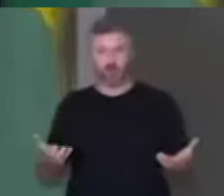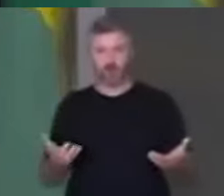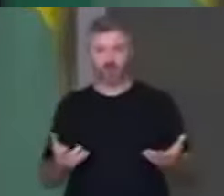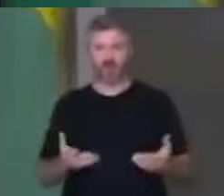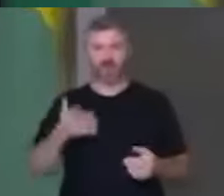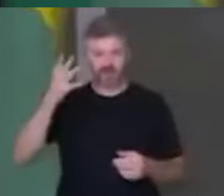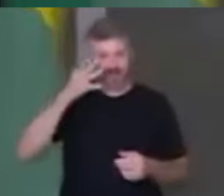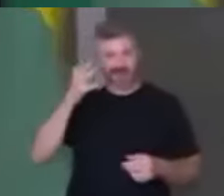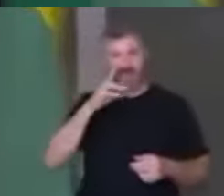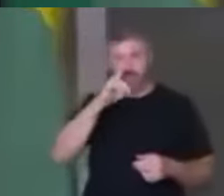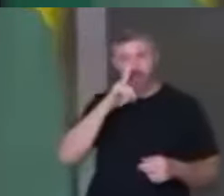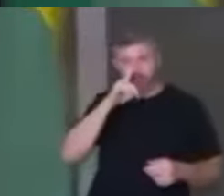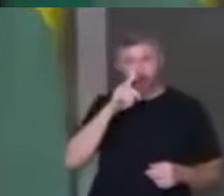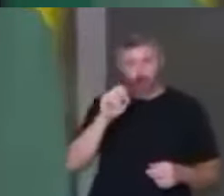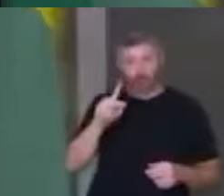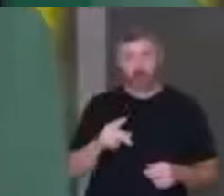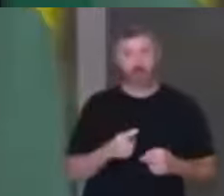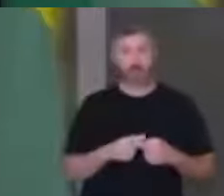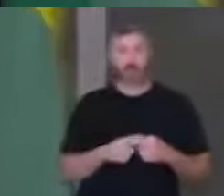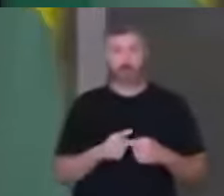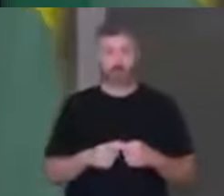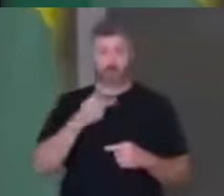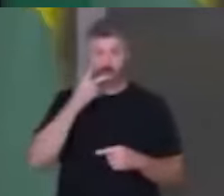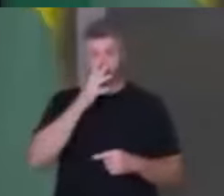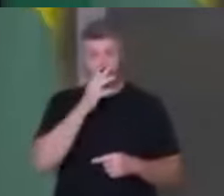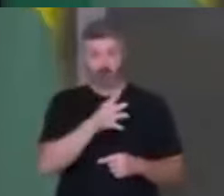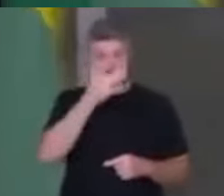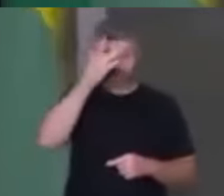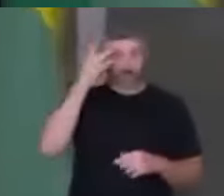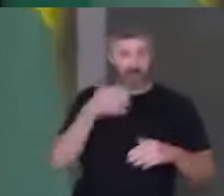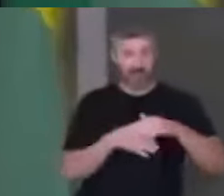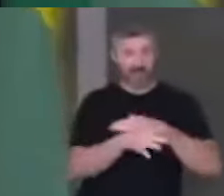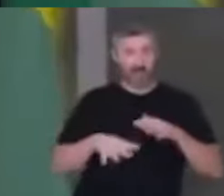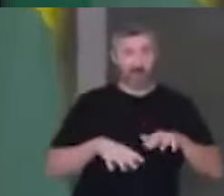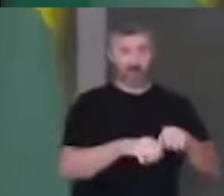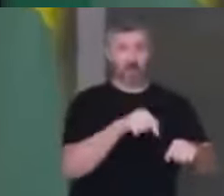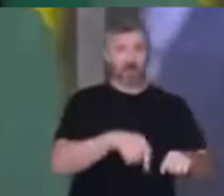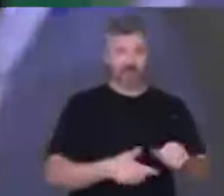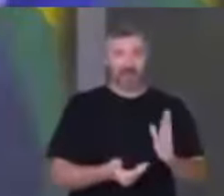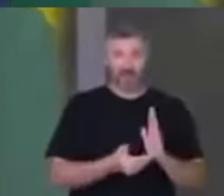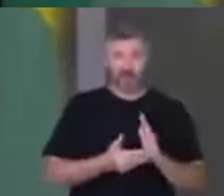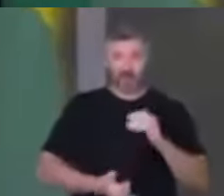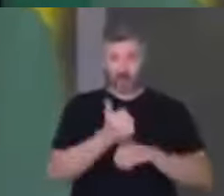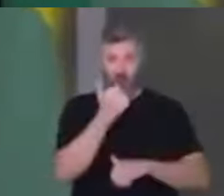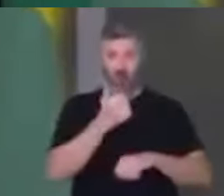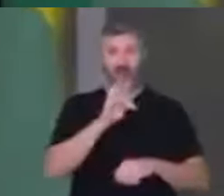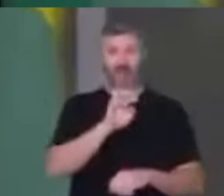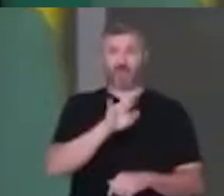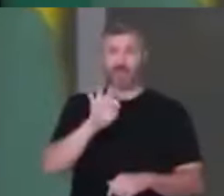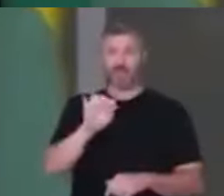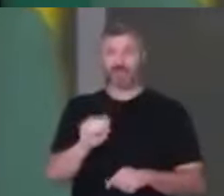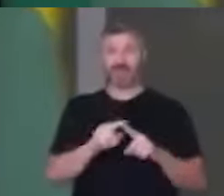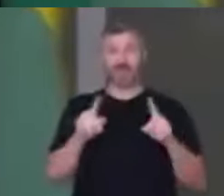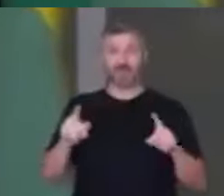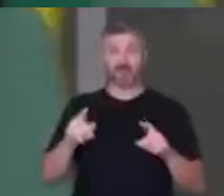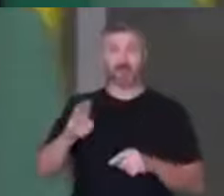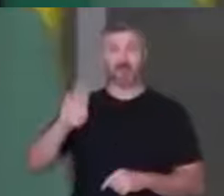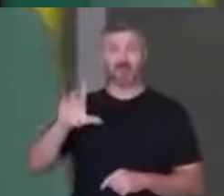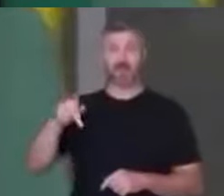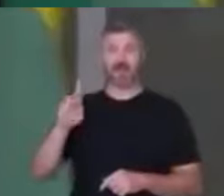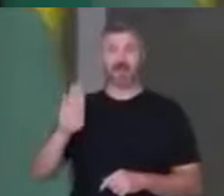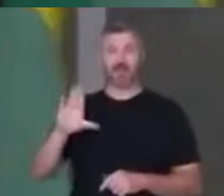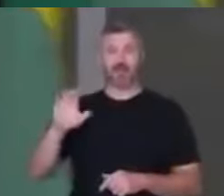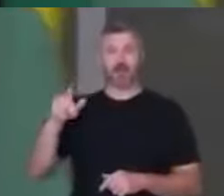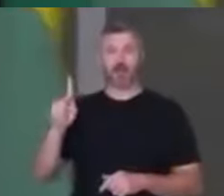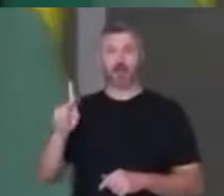As narrativas são perigosas, sabe por quê? Porque chamam as pessoas que invadiram aqui o dia 8 de terroristas e golpistas, mas as pessoas do Black Bloc estão